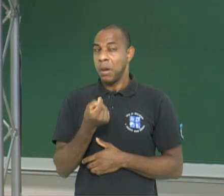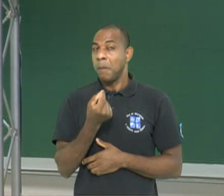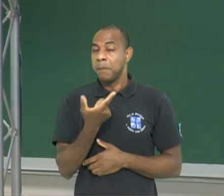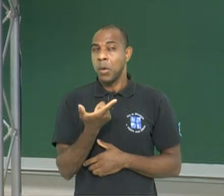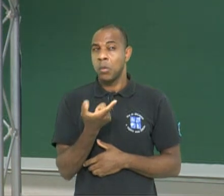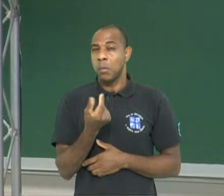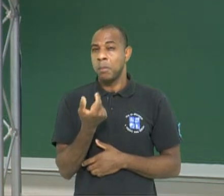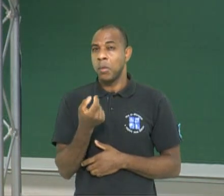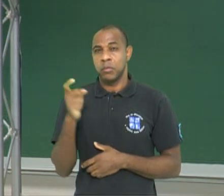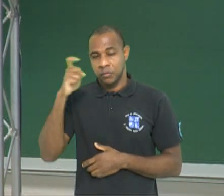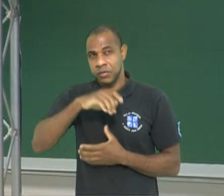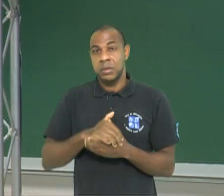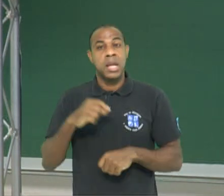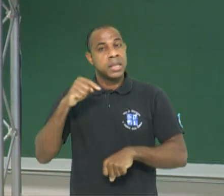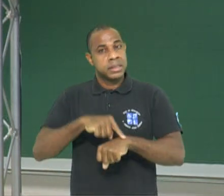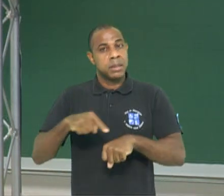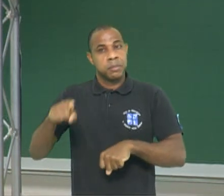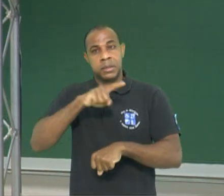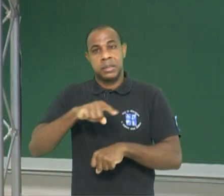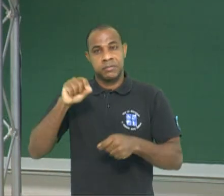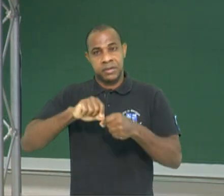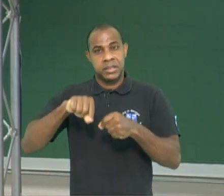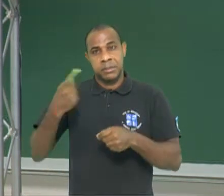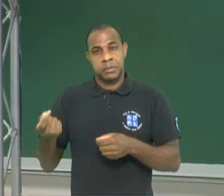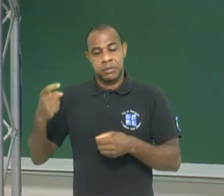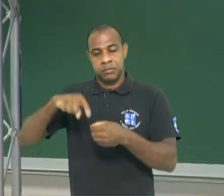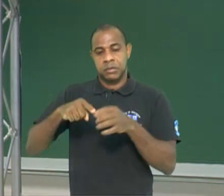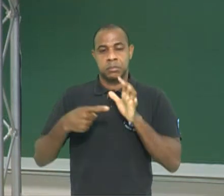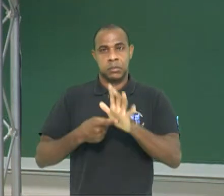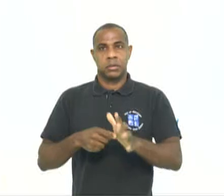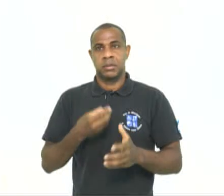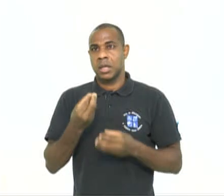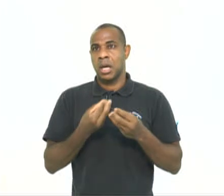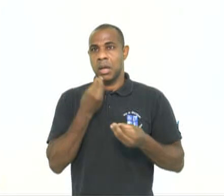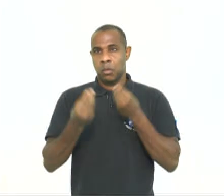dou um tempinho ali para vocês resolverem e daqui a pouquinho a gente já conversa ali.